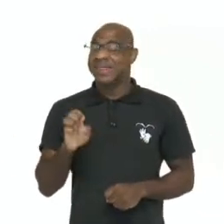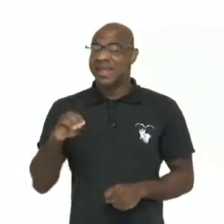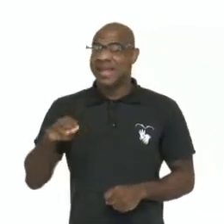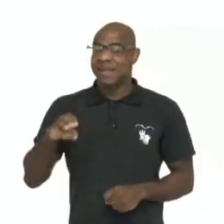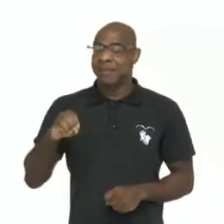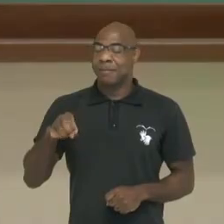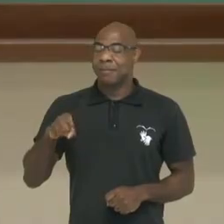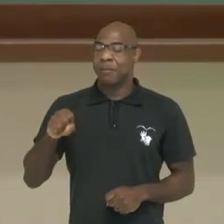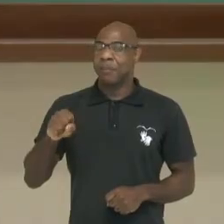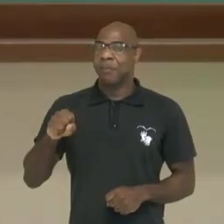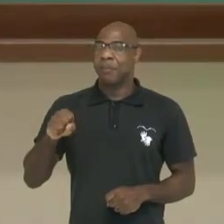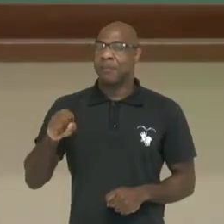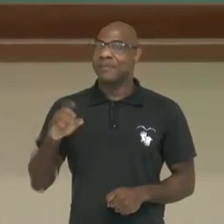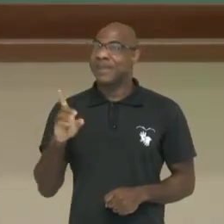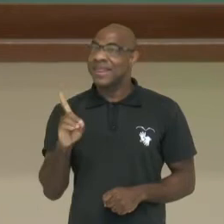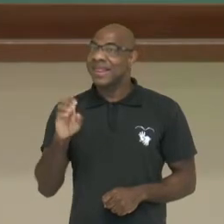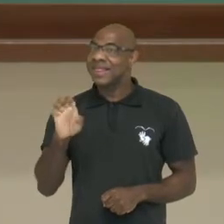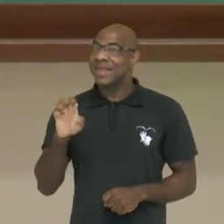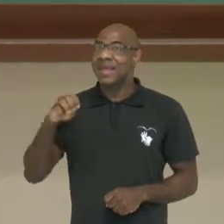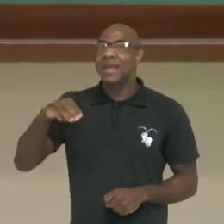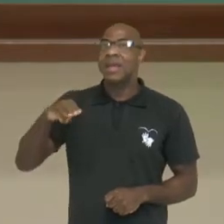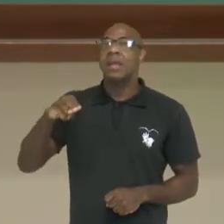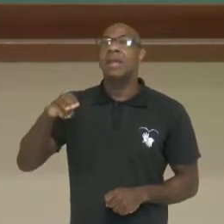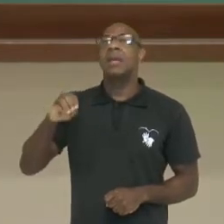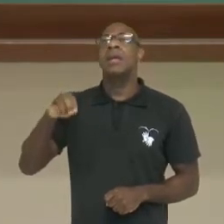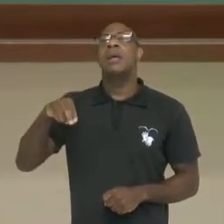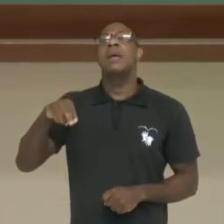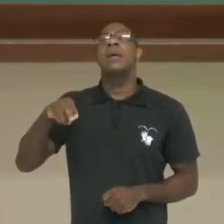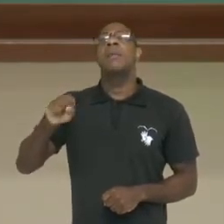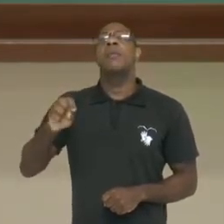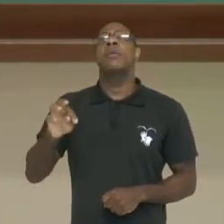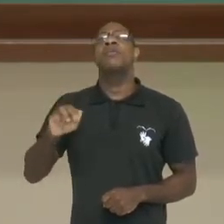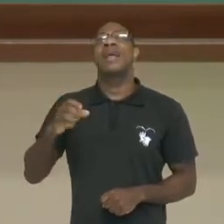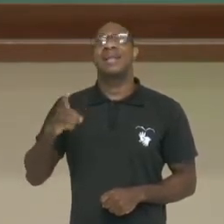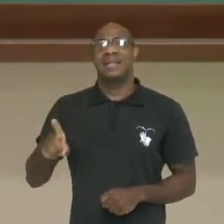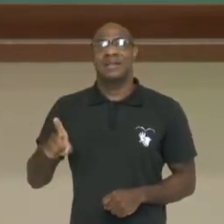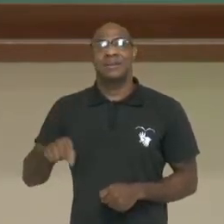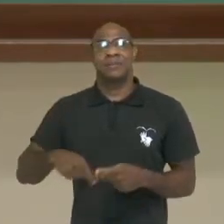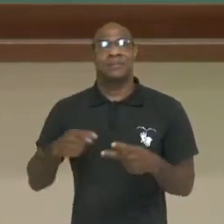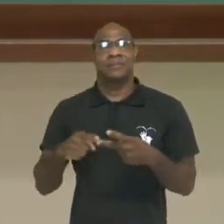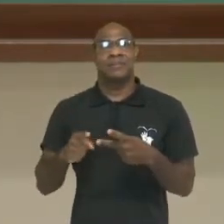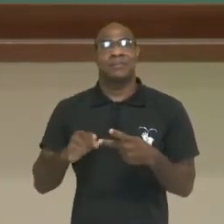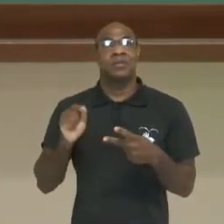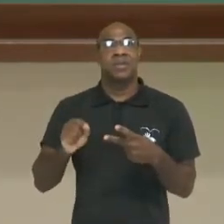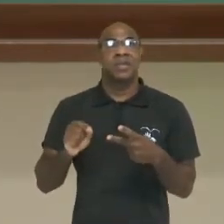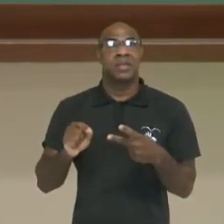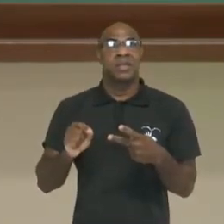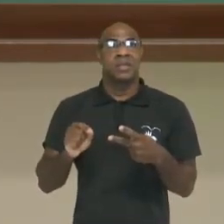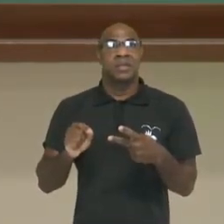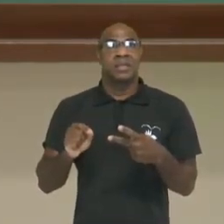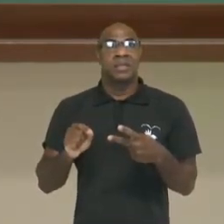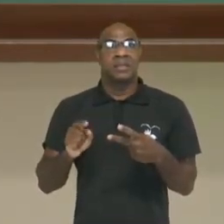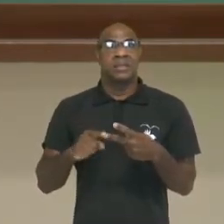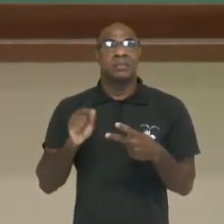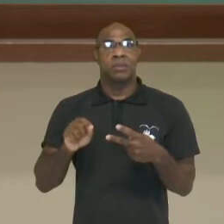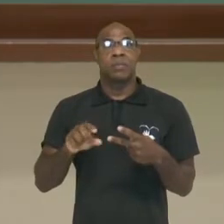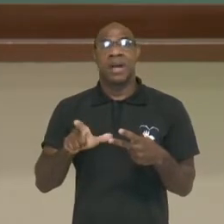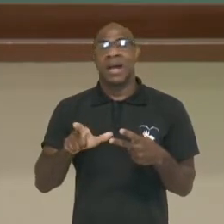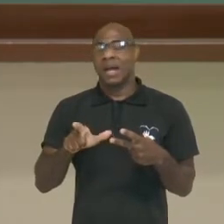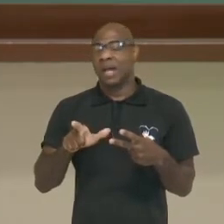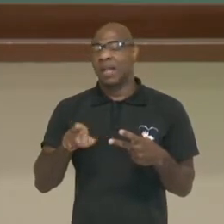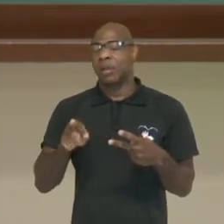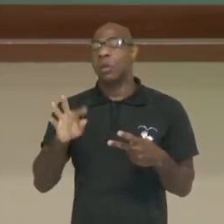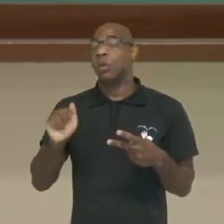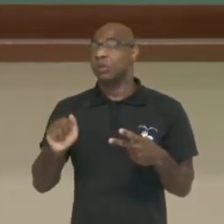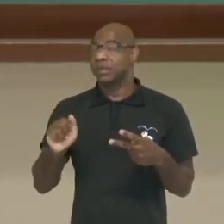descobrir. Porque assim como a ginástica, né, e outras modalidades, existem duas formas. A forma de